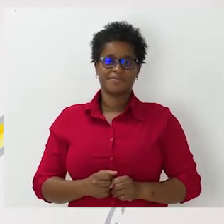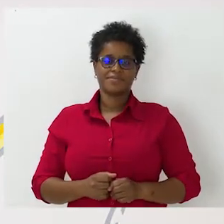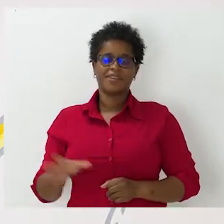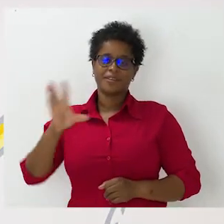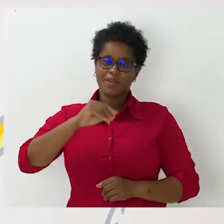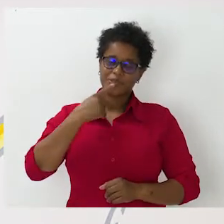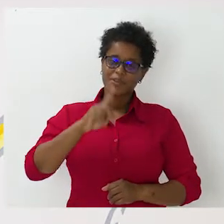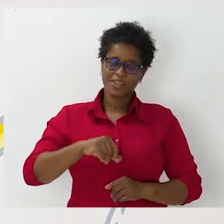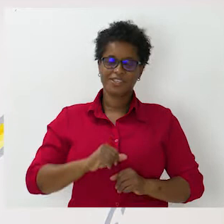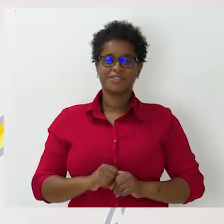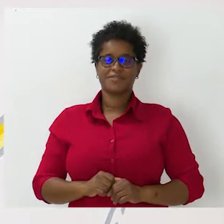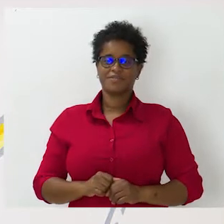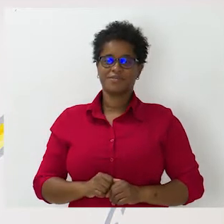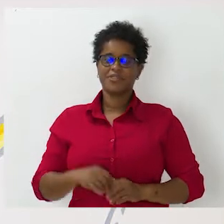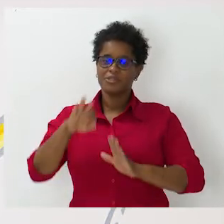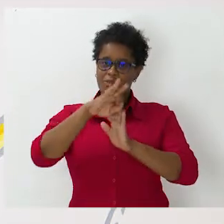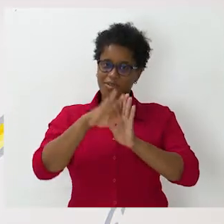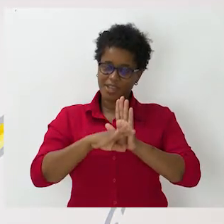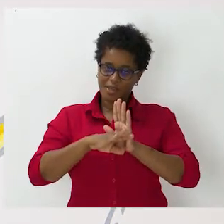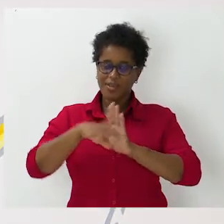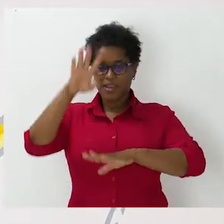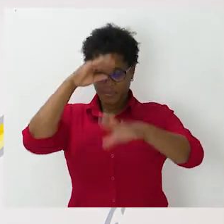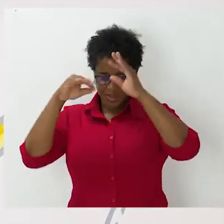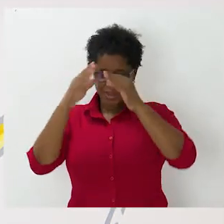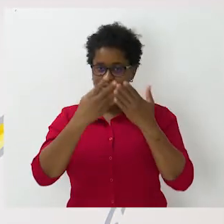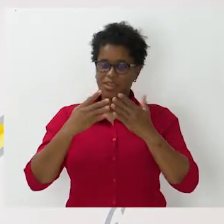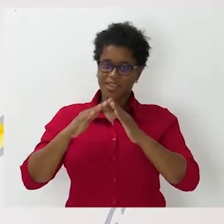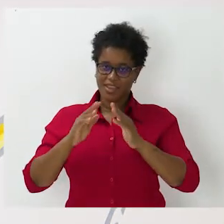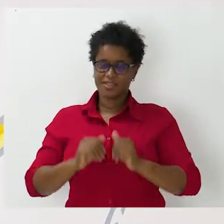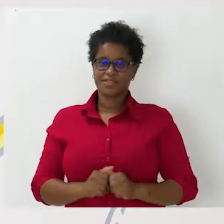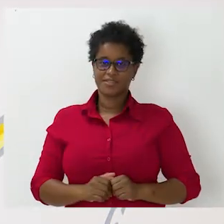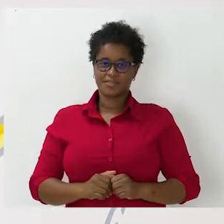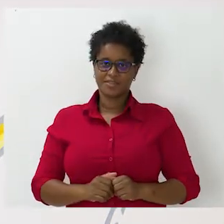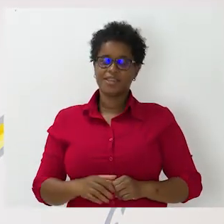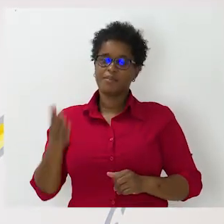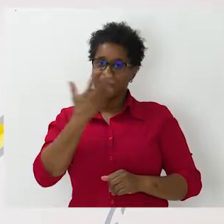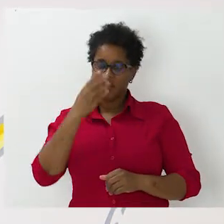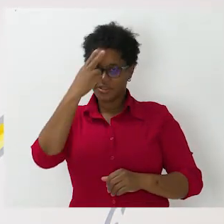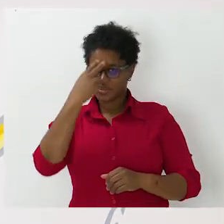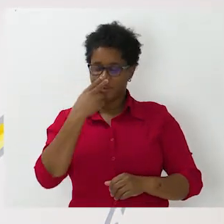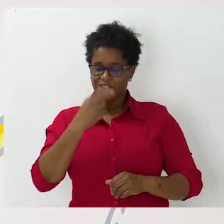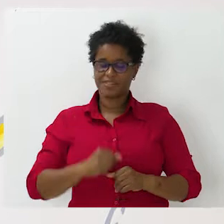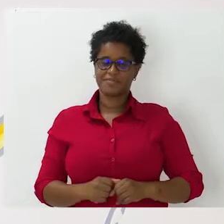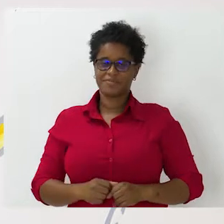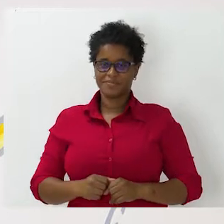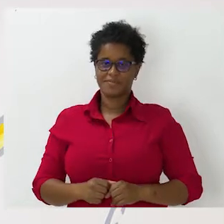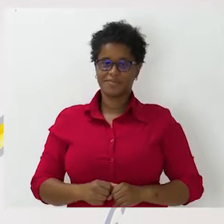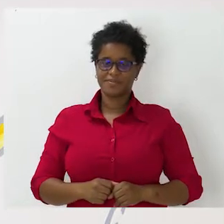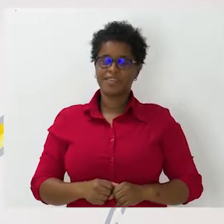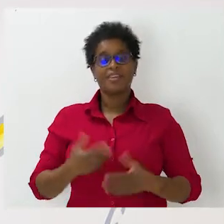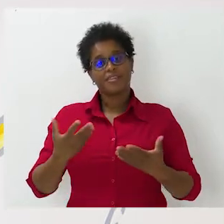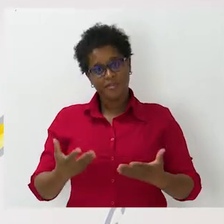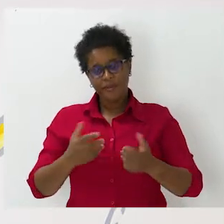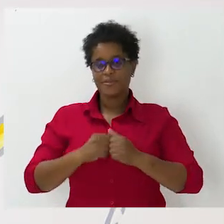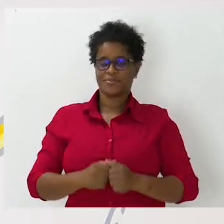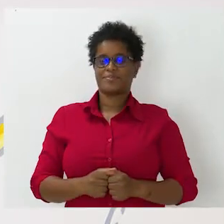Mais uma vez, no programa Aprender a Estudar em Casa, para a aula de História. Então,